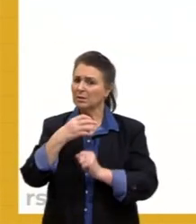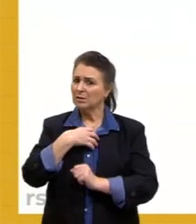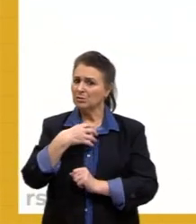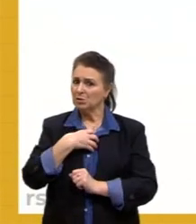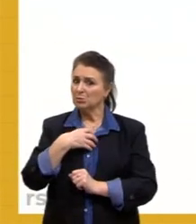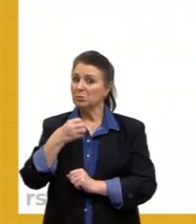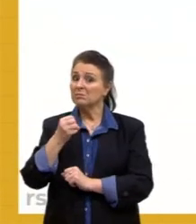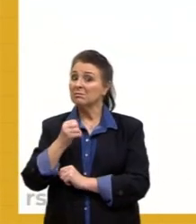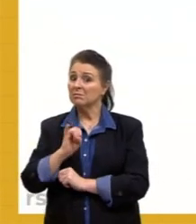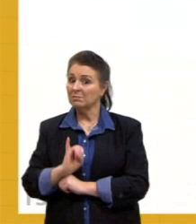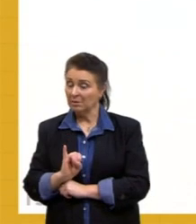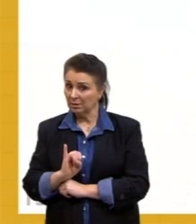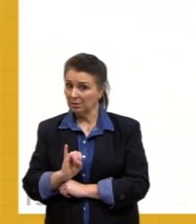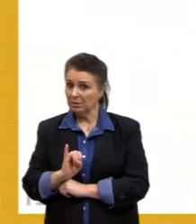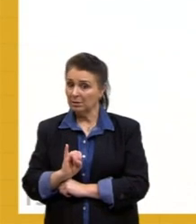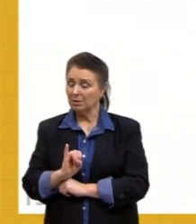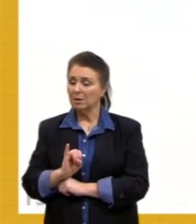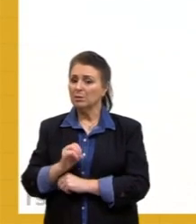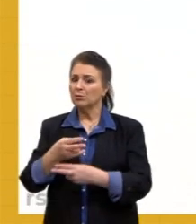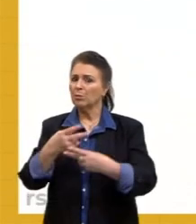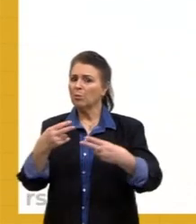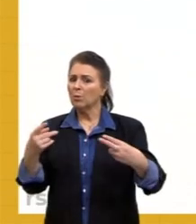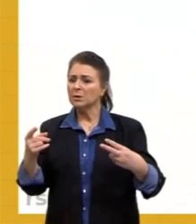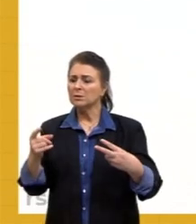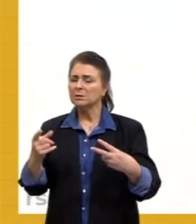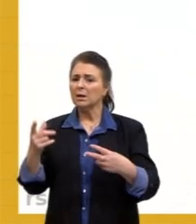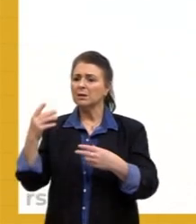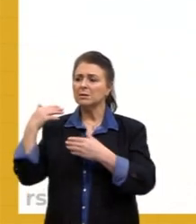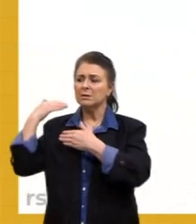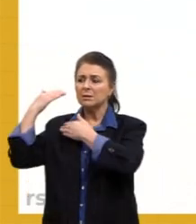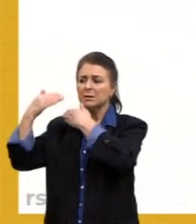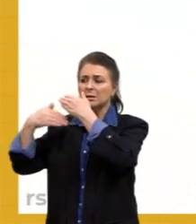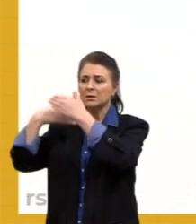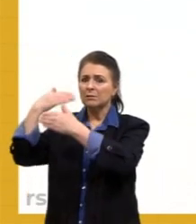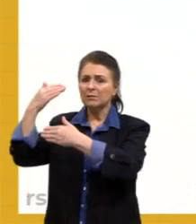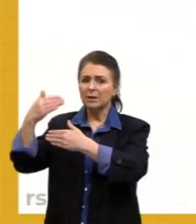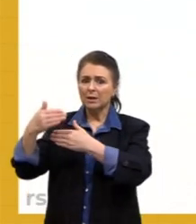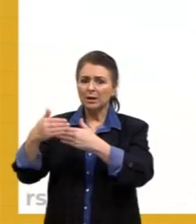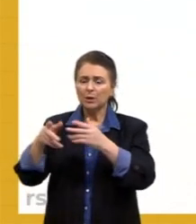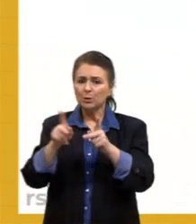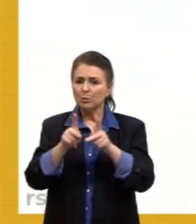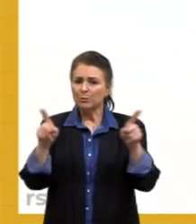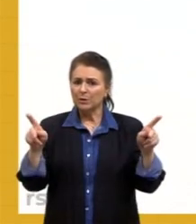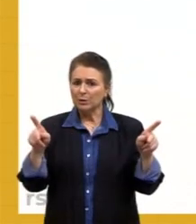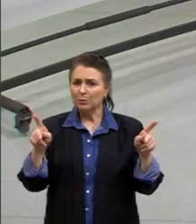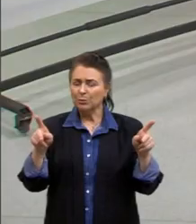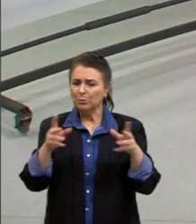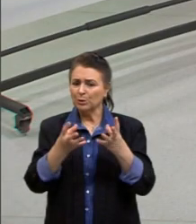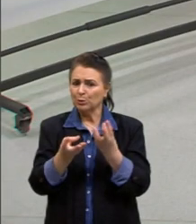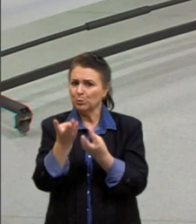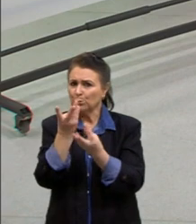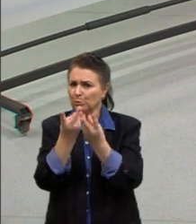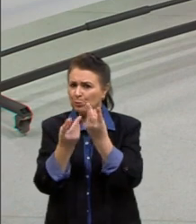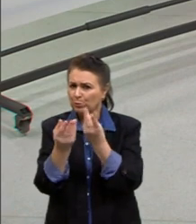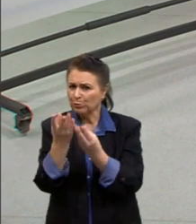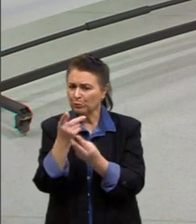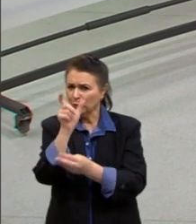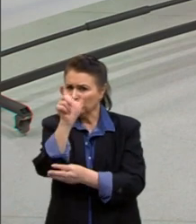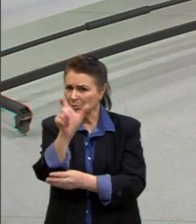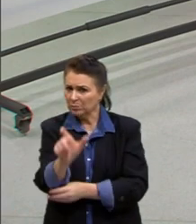os considerar resquícios da era da Inquisição então aqui a gente tem um texto falando sobre